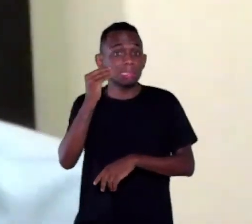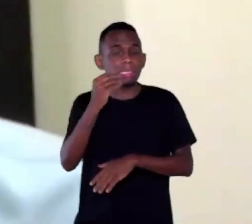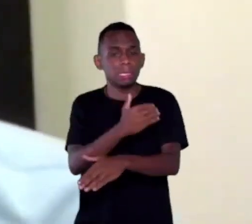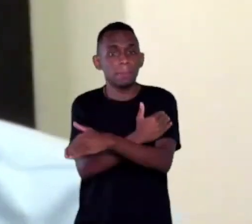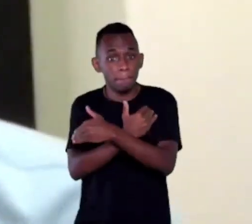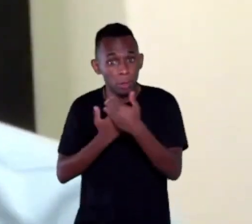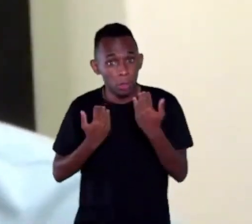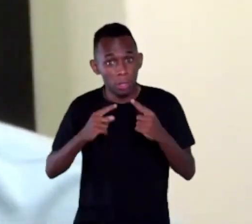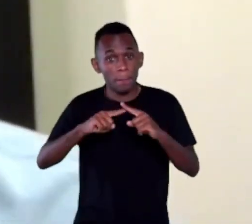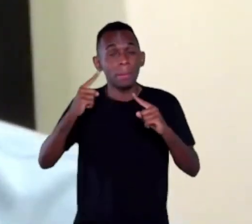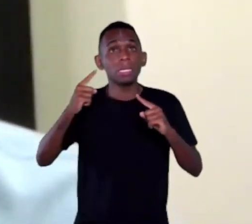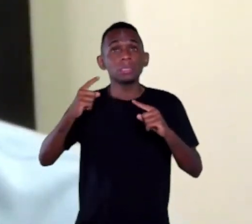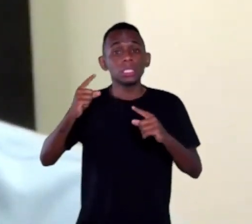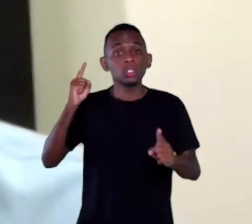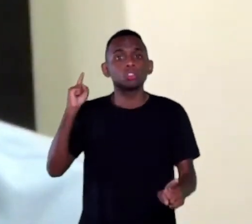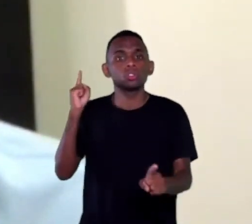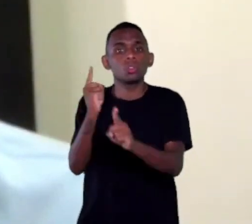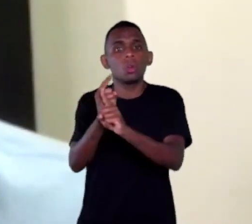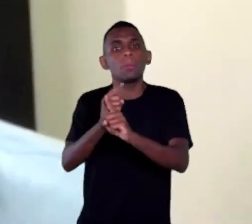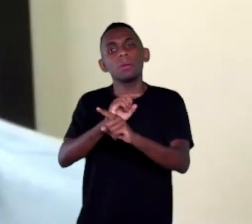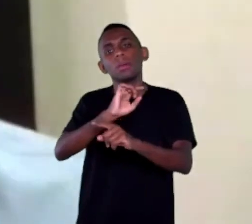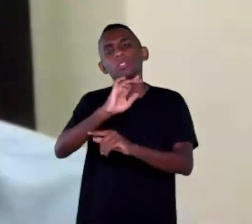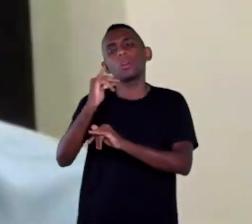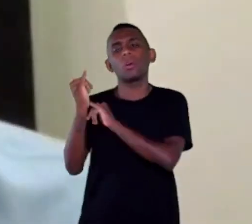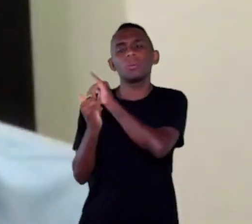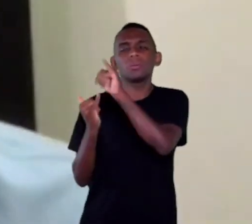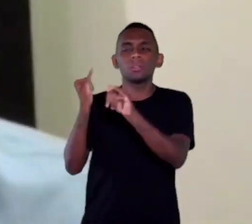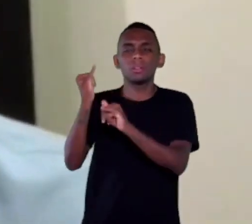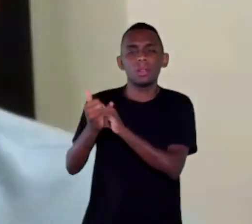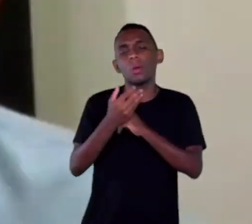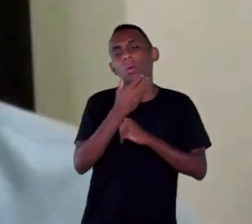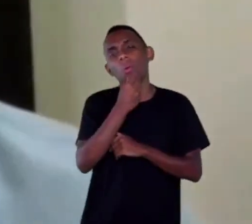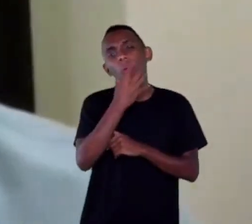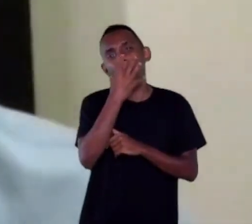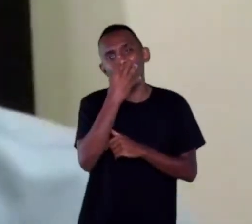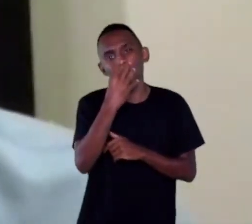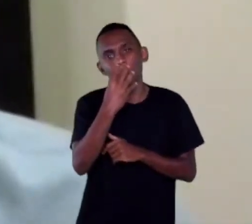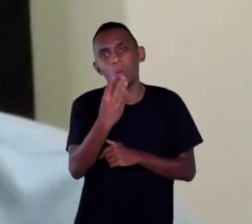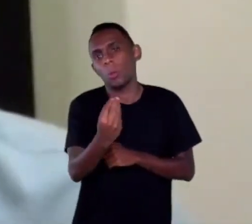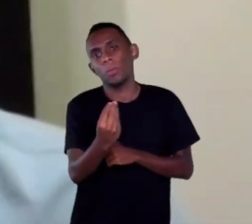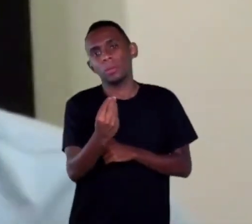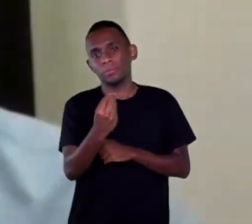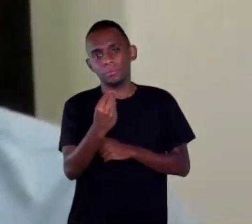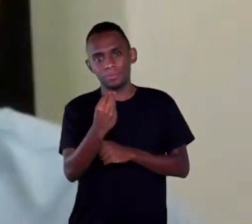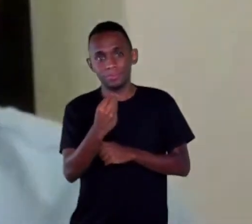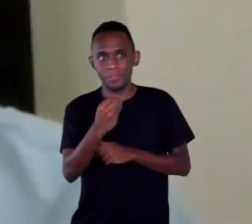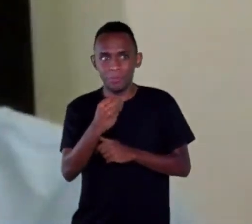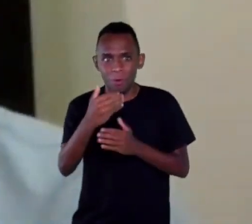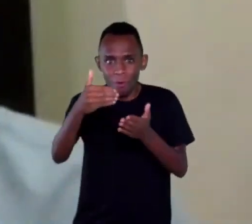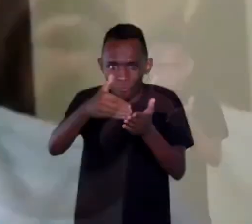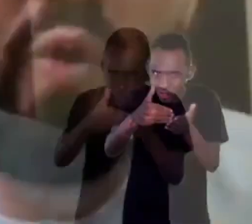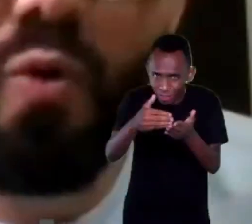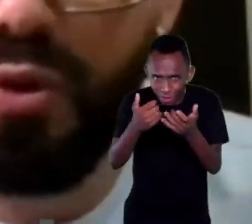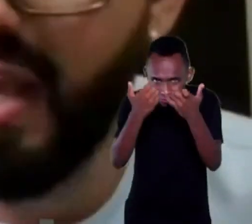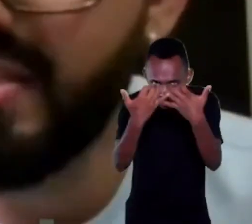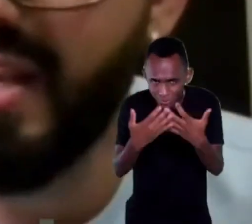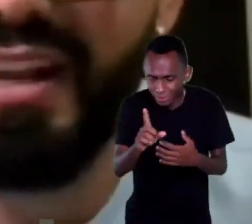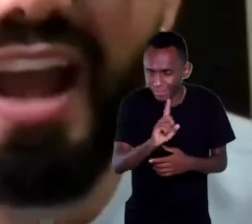que ele é uma lenda, né? Ele é um lobisomem, não vou contar o final, mas ao